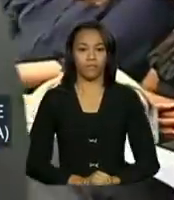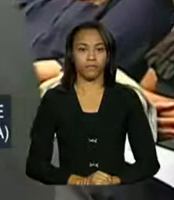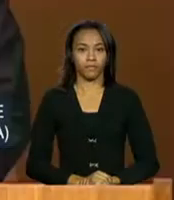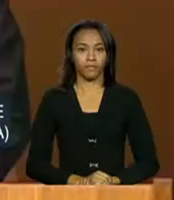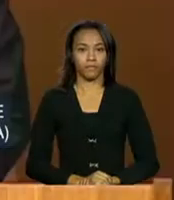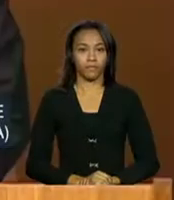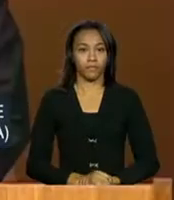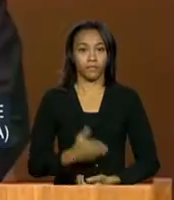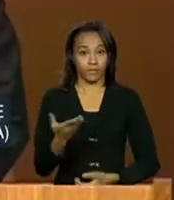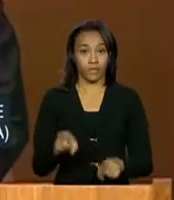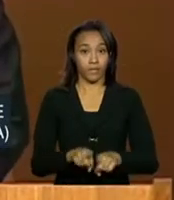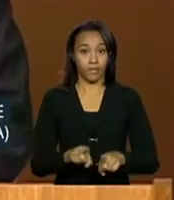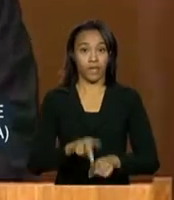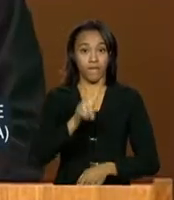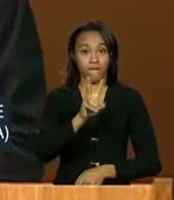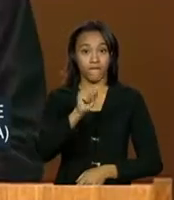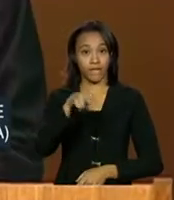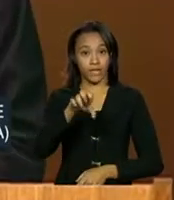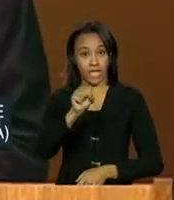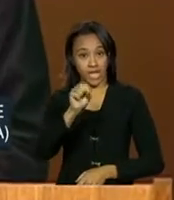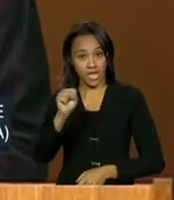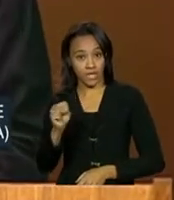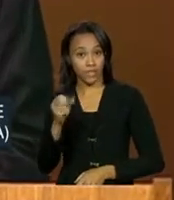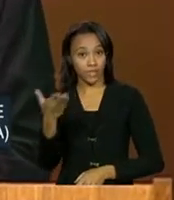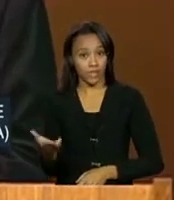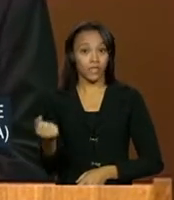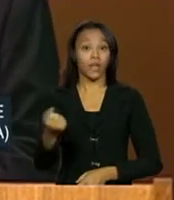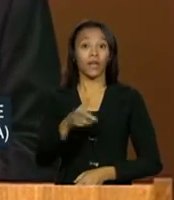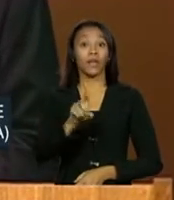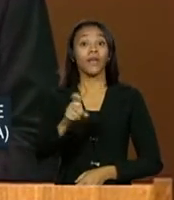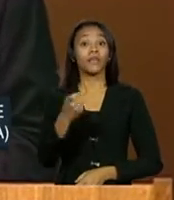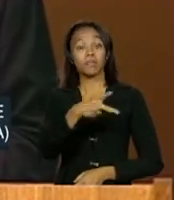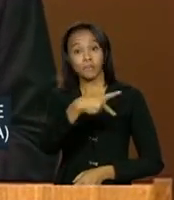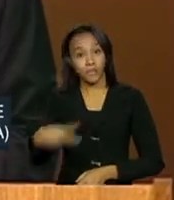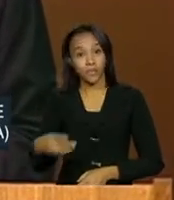senhora Vanessa Petrelli, presidenta do IPEA,